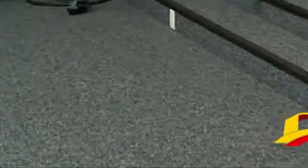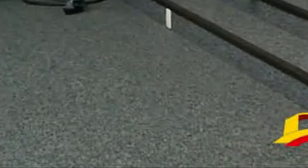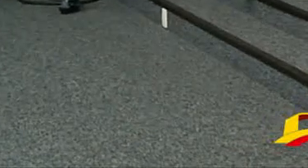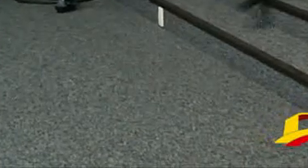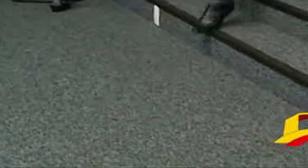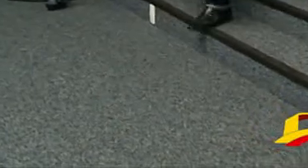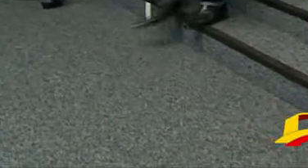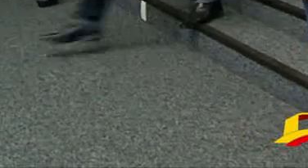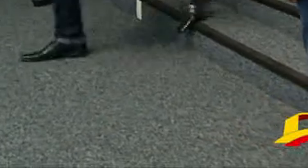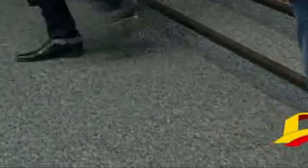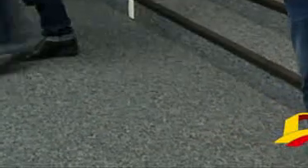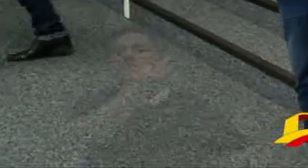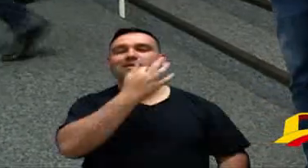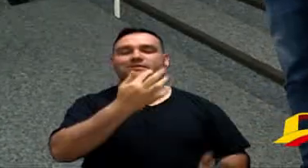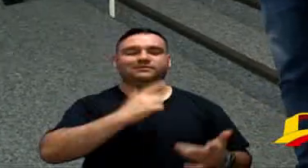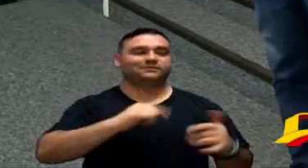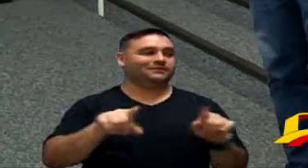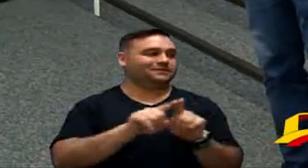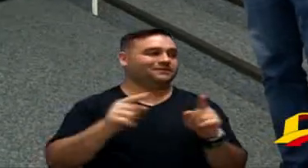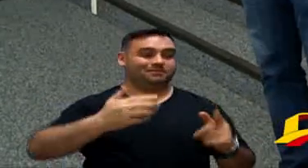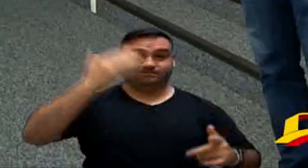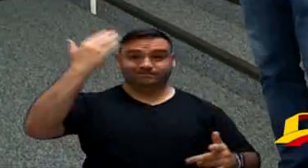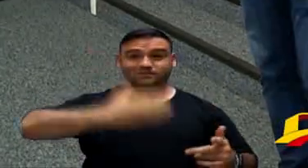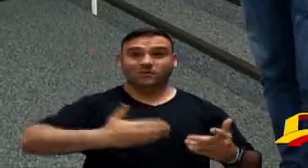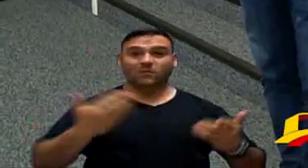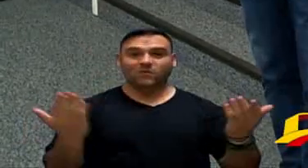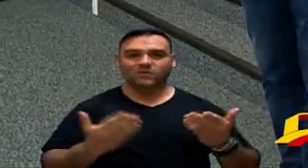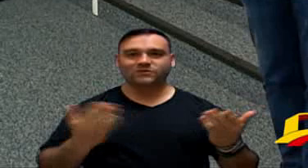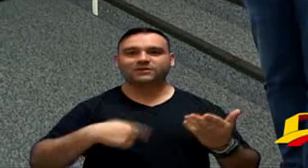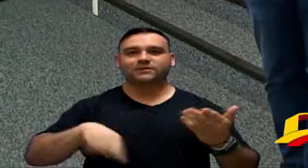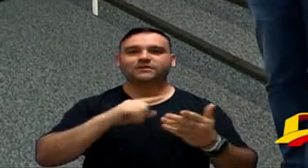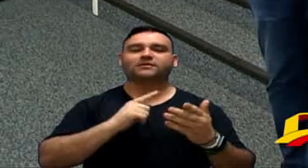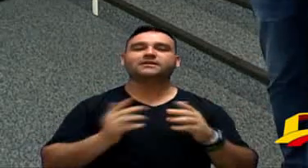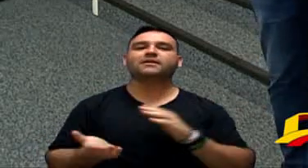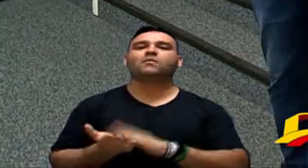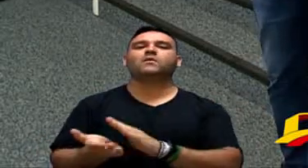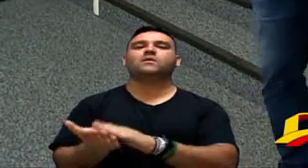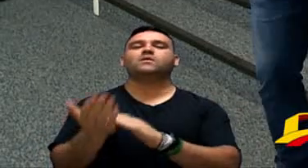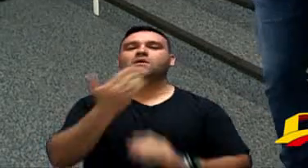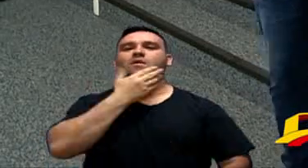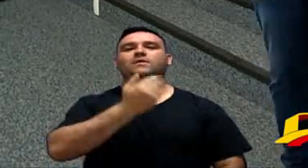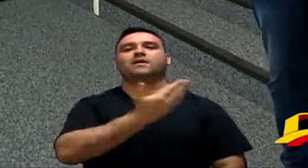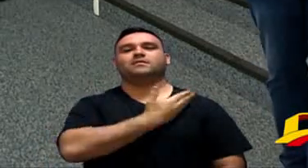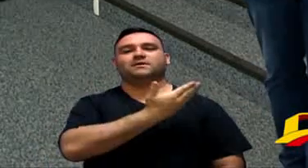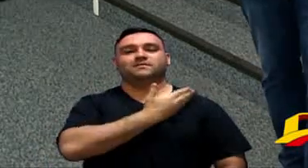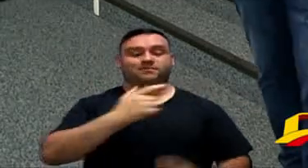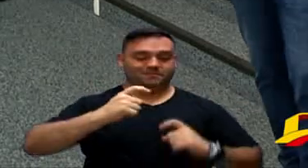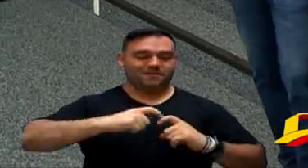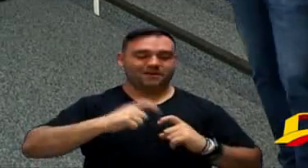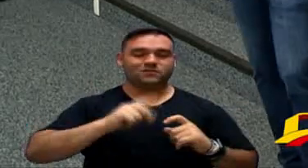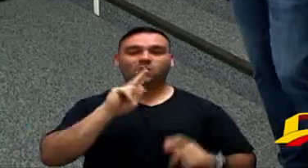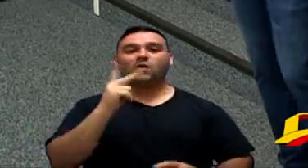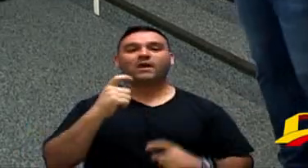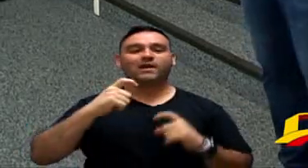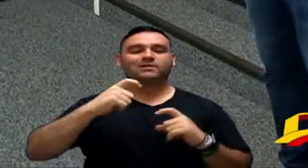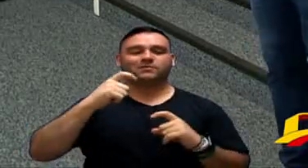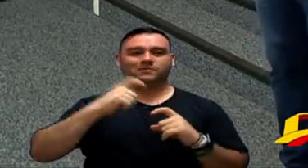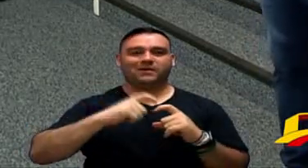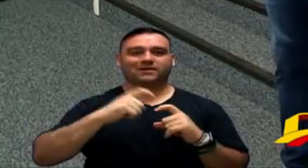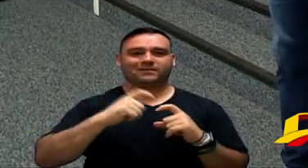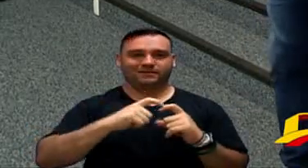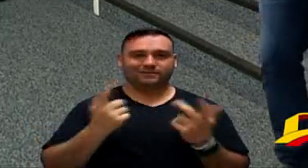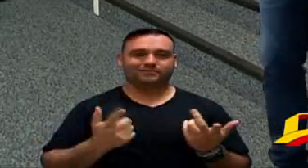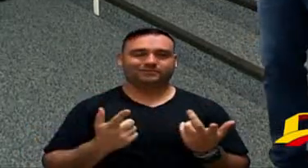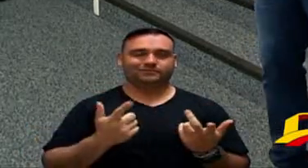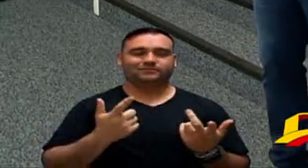com grande reconhecimento que hoje homenageamos o companheiro e médico Dr Hélio Mauro